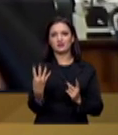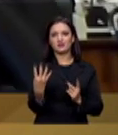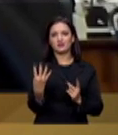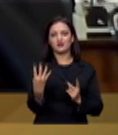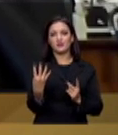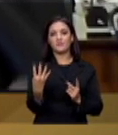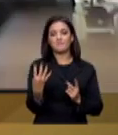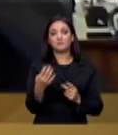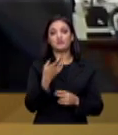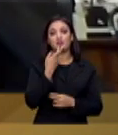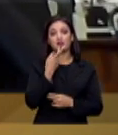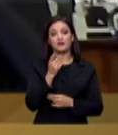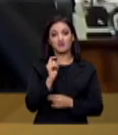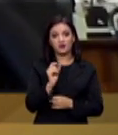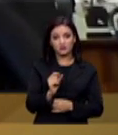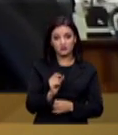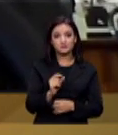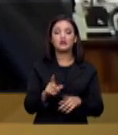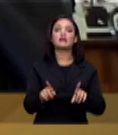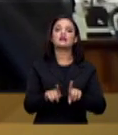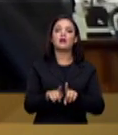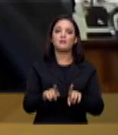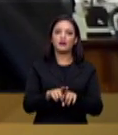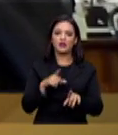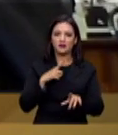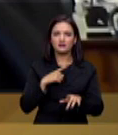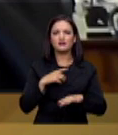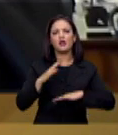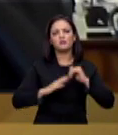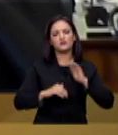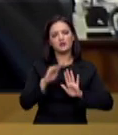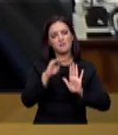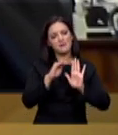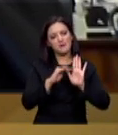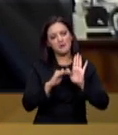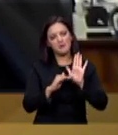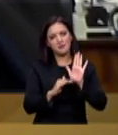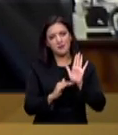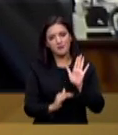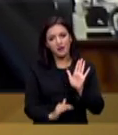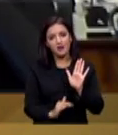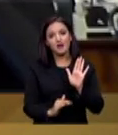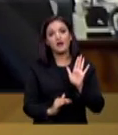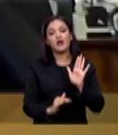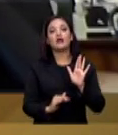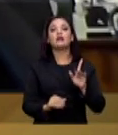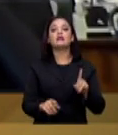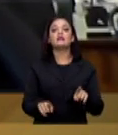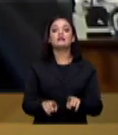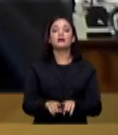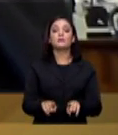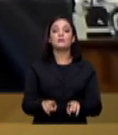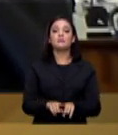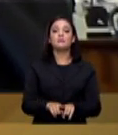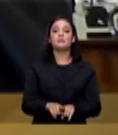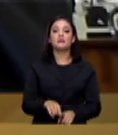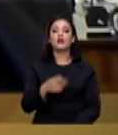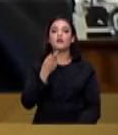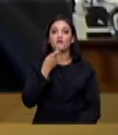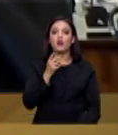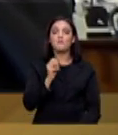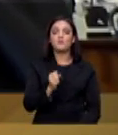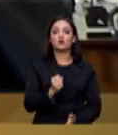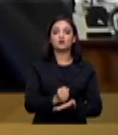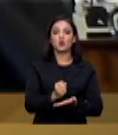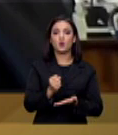2014, que também tem lá a lista de cargos ou de funções e também prevê a